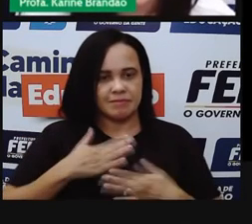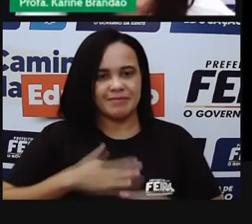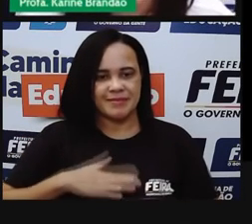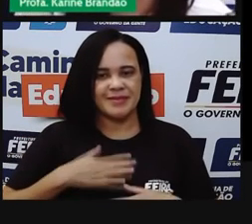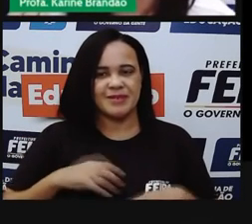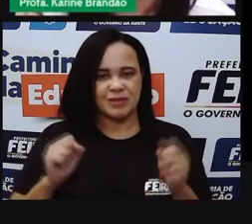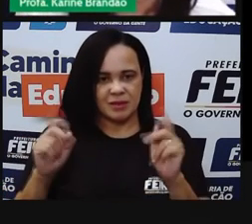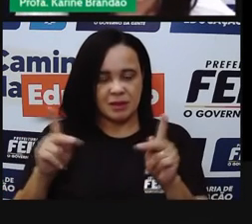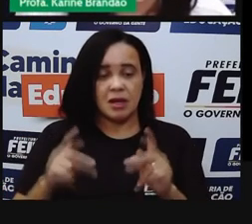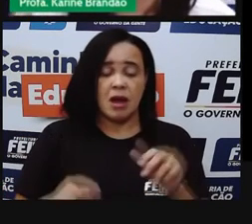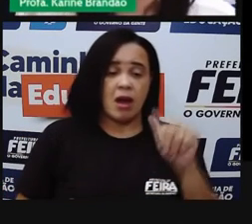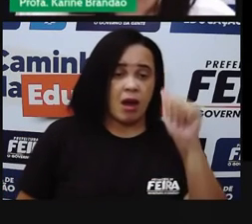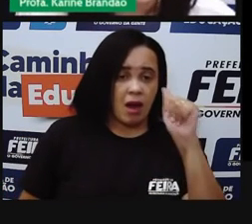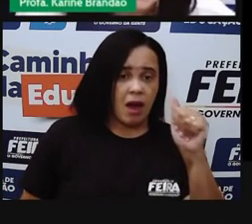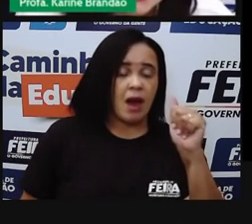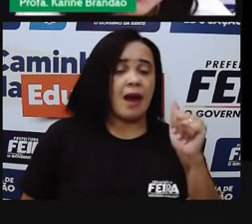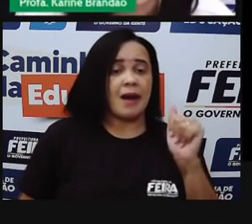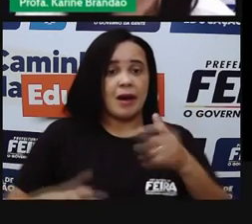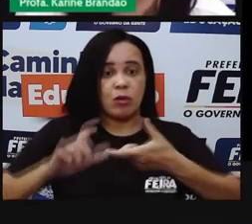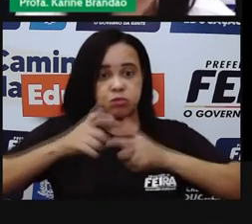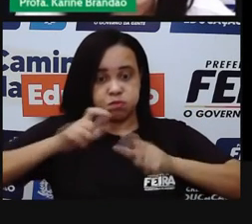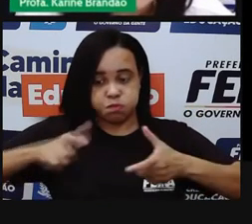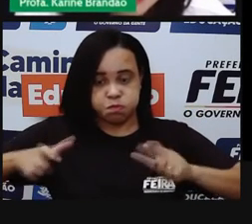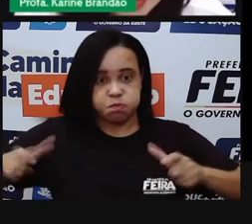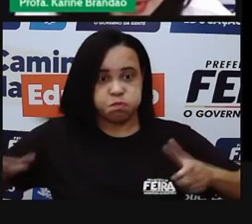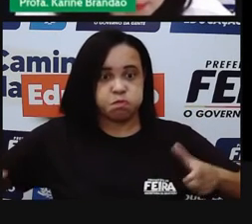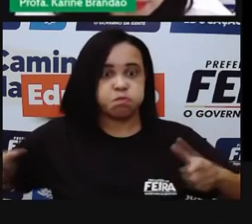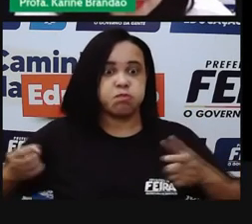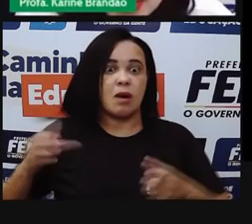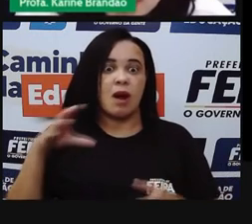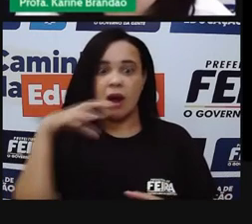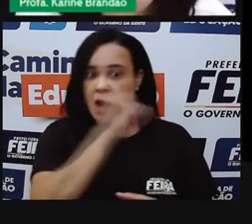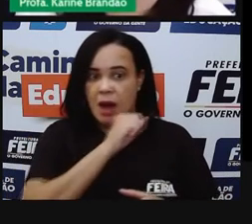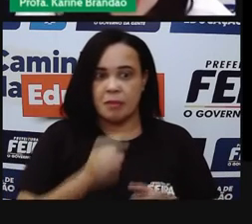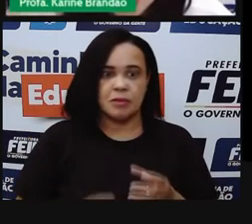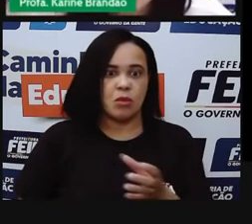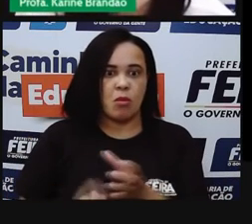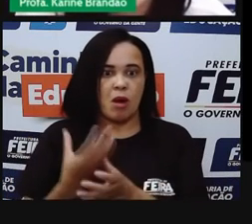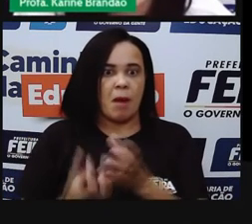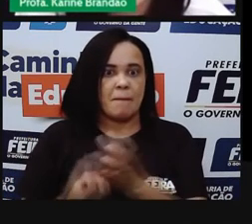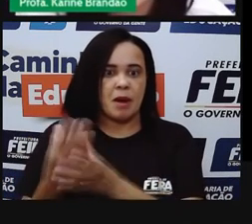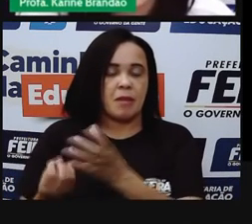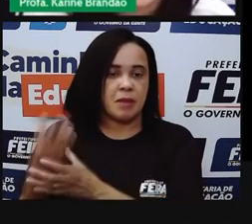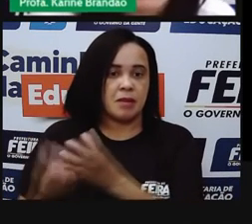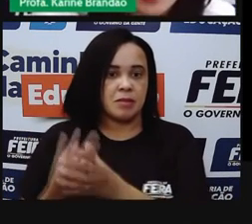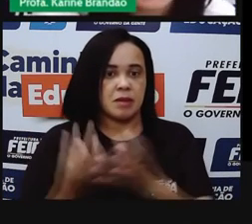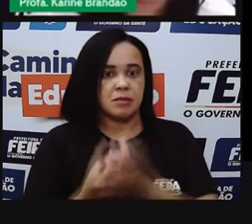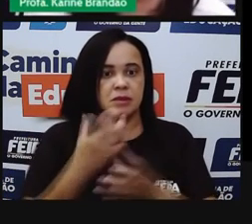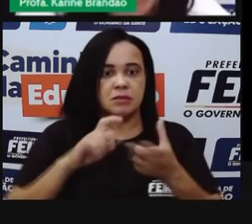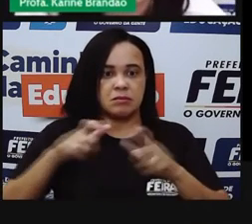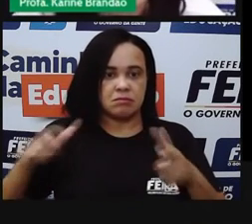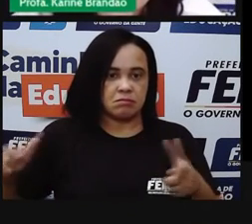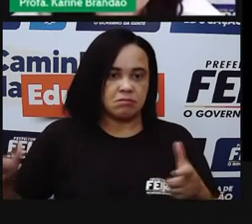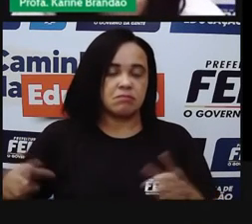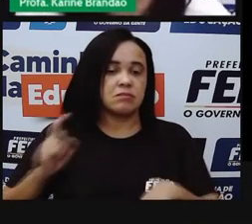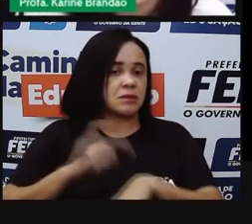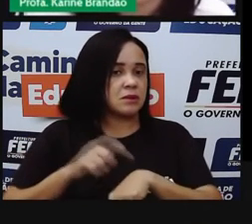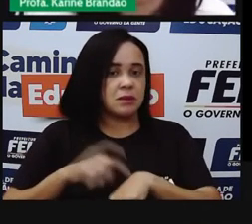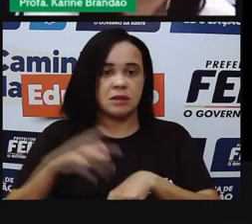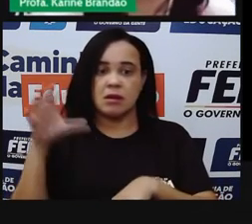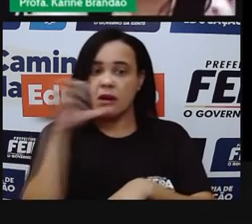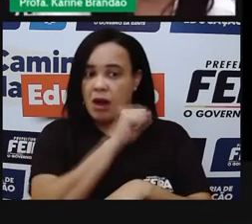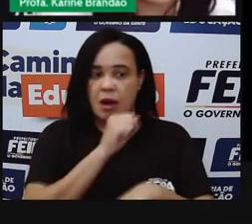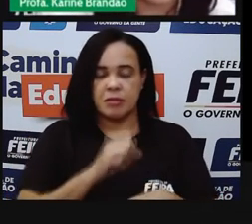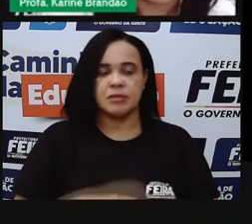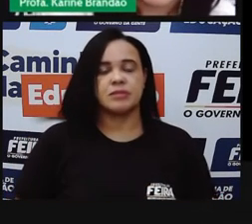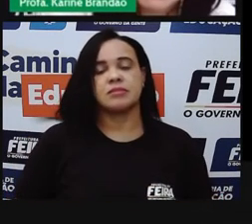Então, a assexuada tem essas características. Gerar clones, né? É maior número de indivíduos em pouco tempo, porque ela é mais